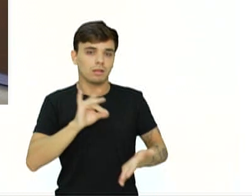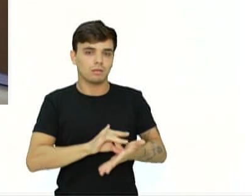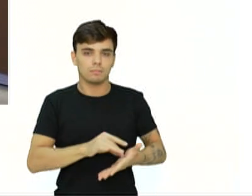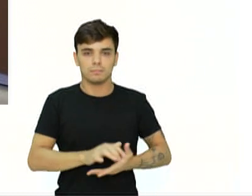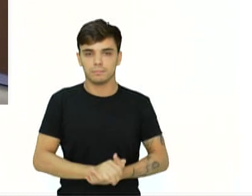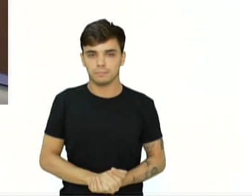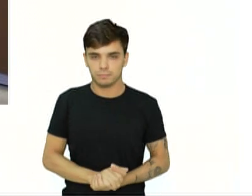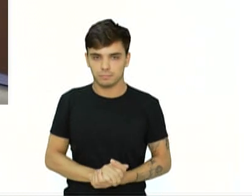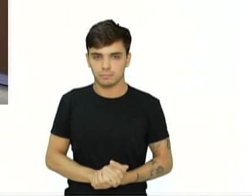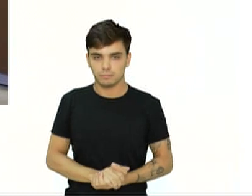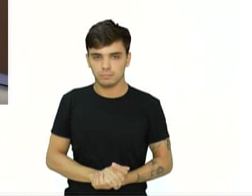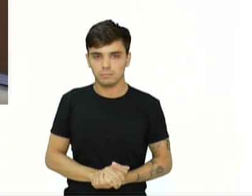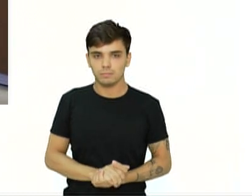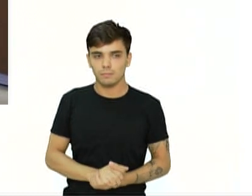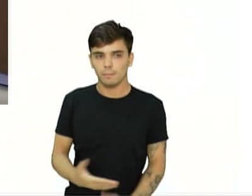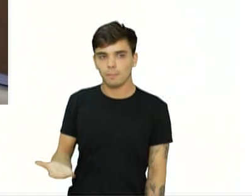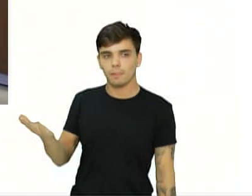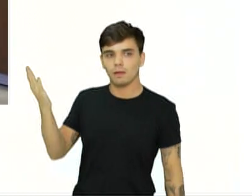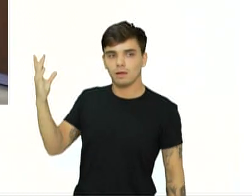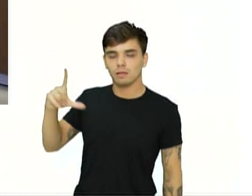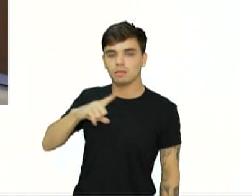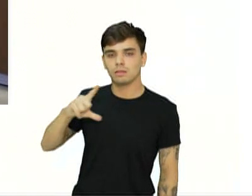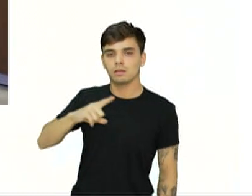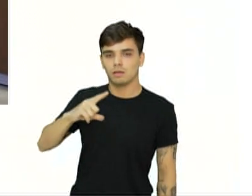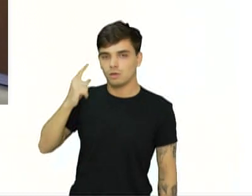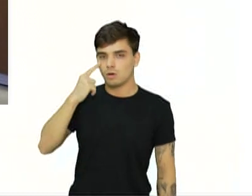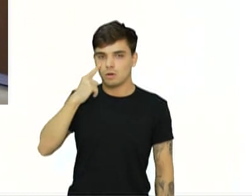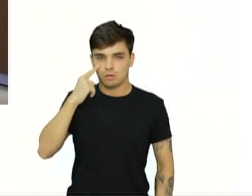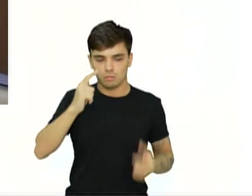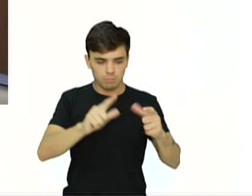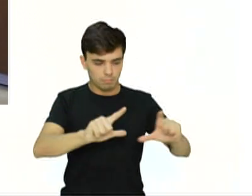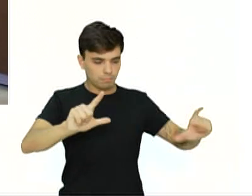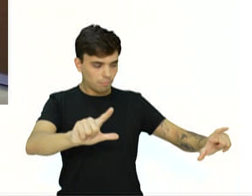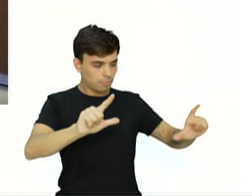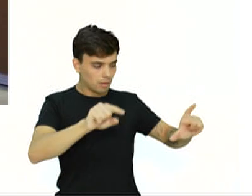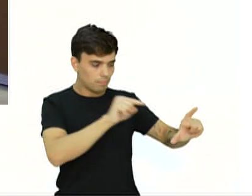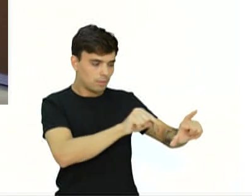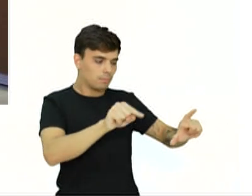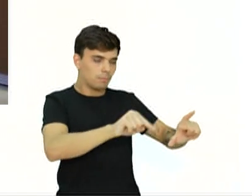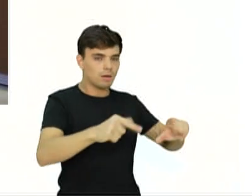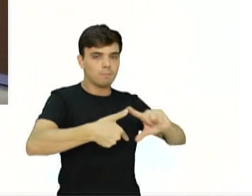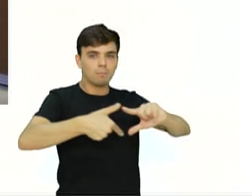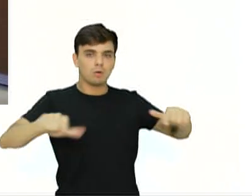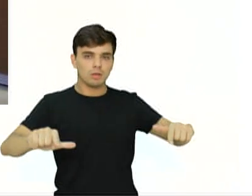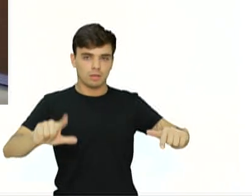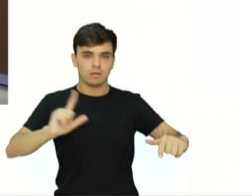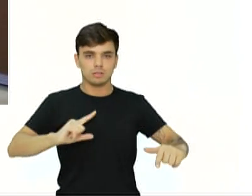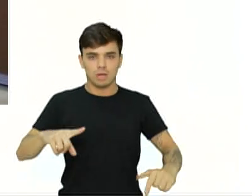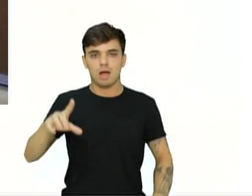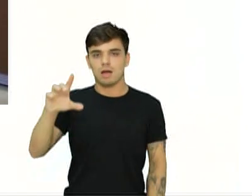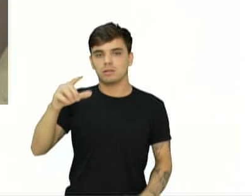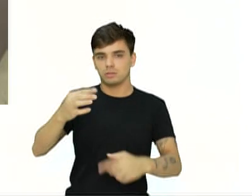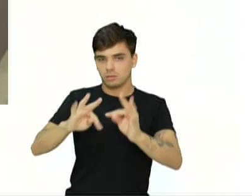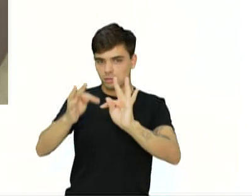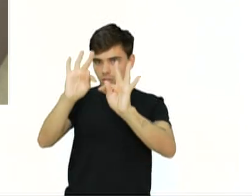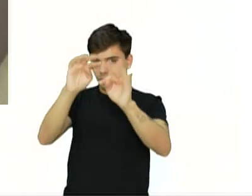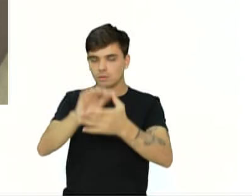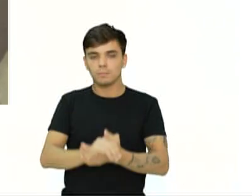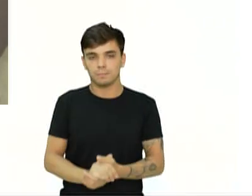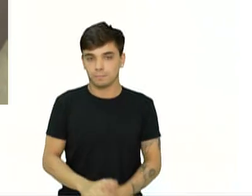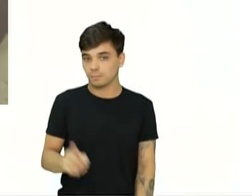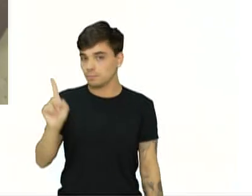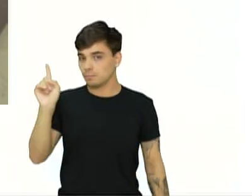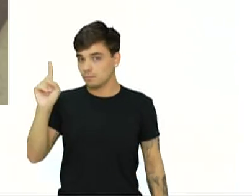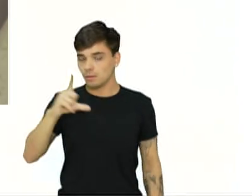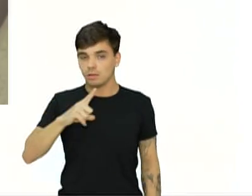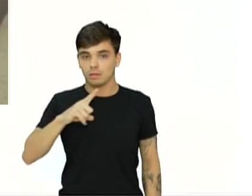legítimo. Bom, aqui a gente tem então já as urnas mais modernas, né? As urnas eletrônicas. Essa urna